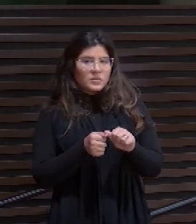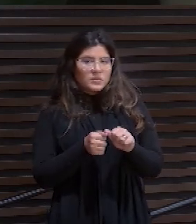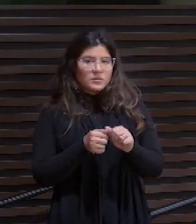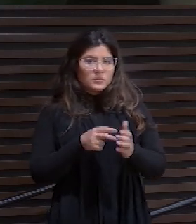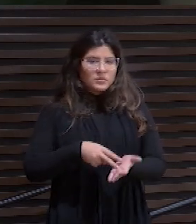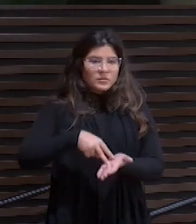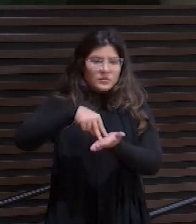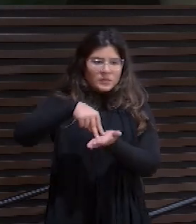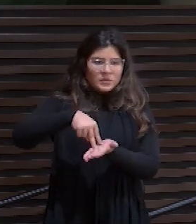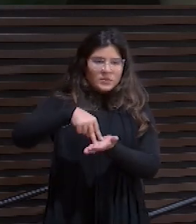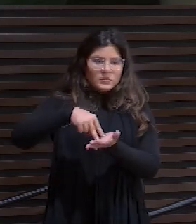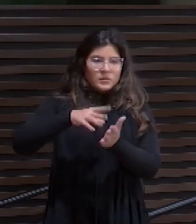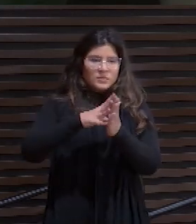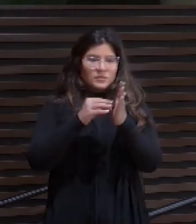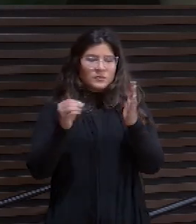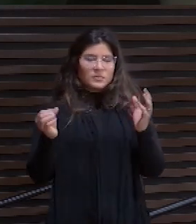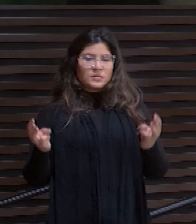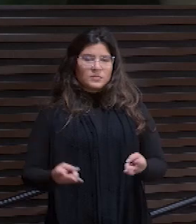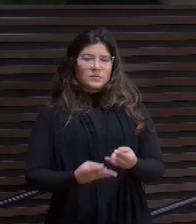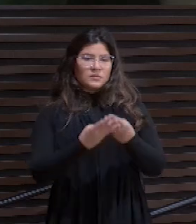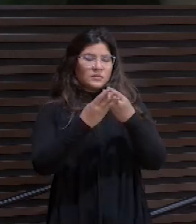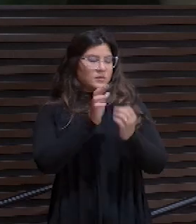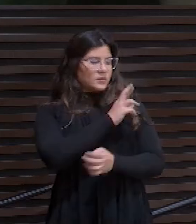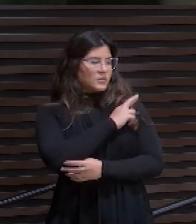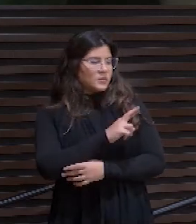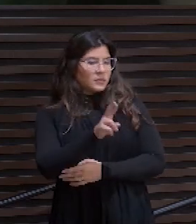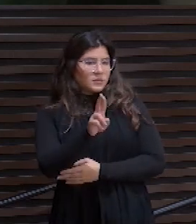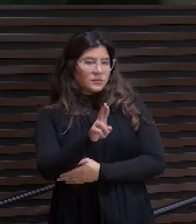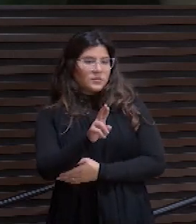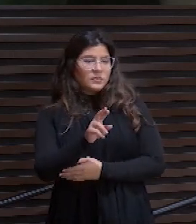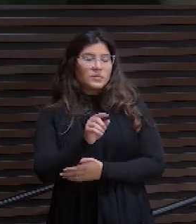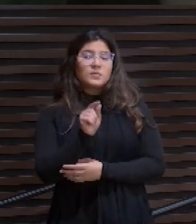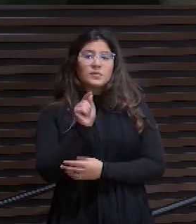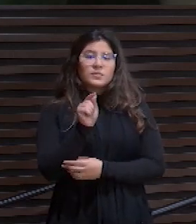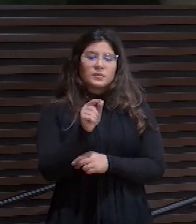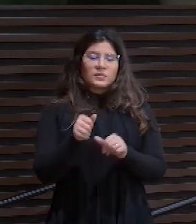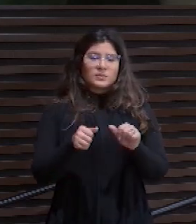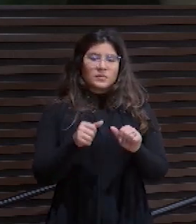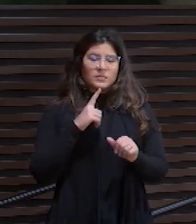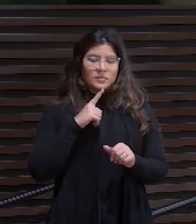fiz parte do modelo judaico-religioso. O que isso tem a ver comigo?